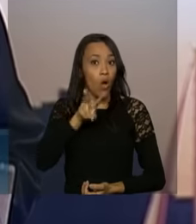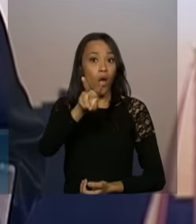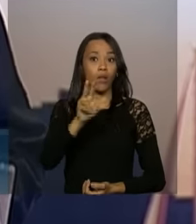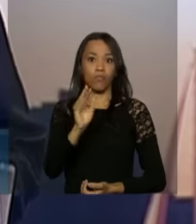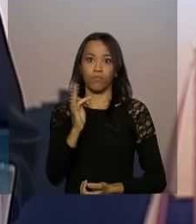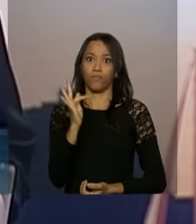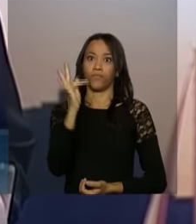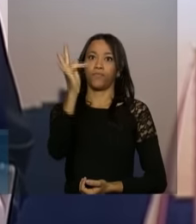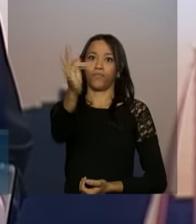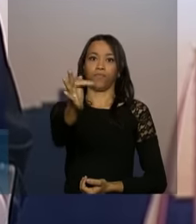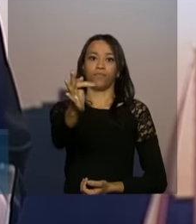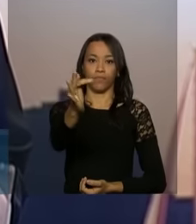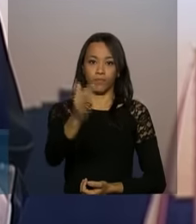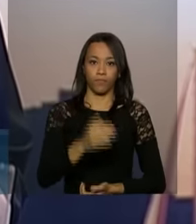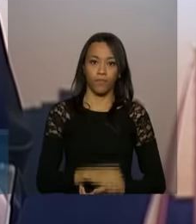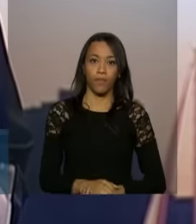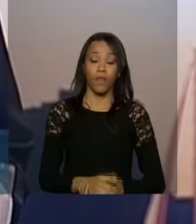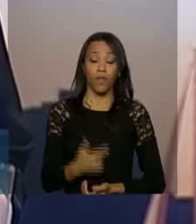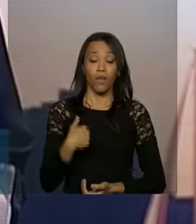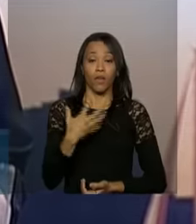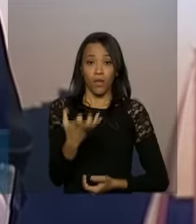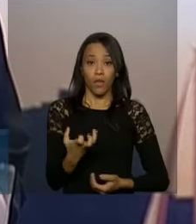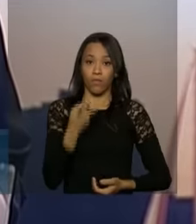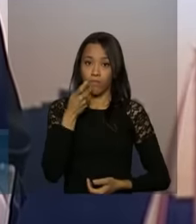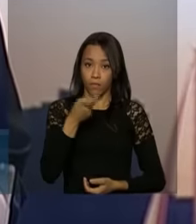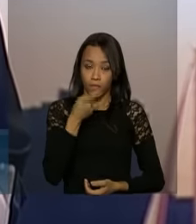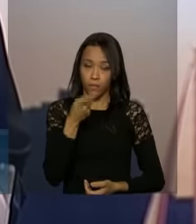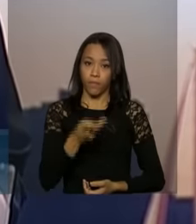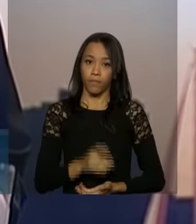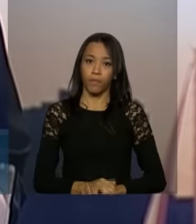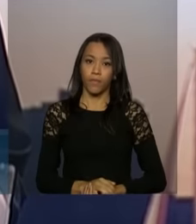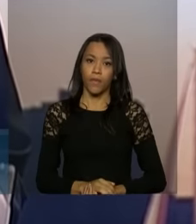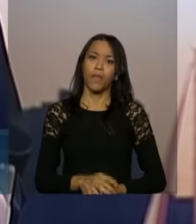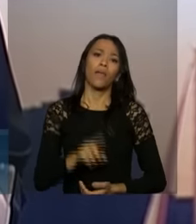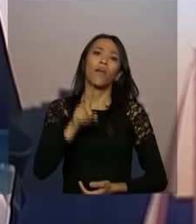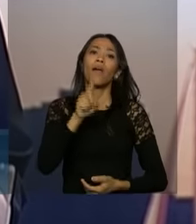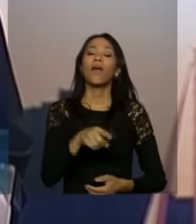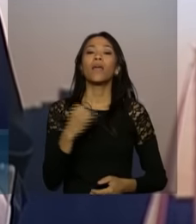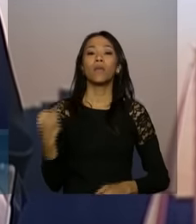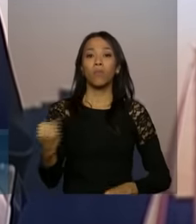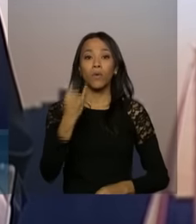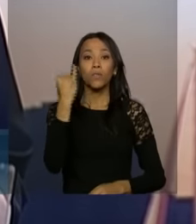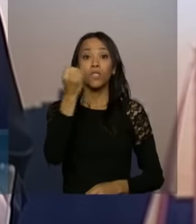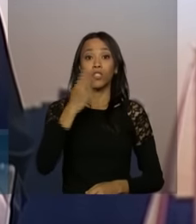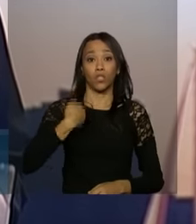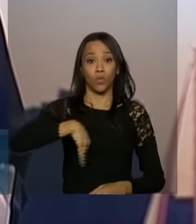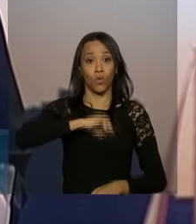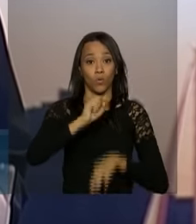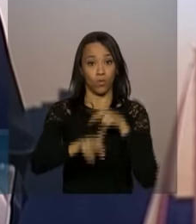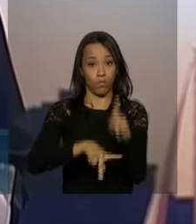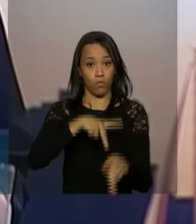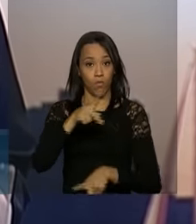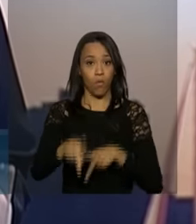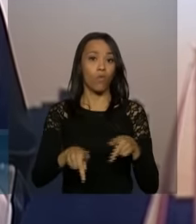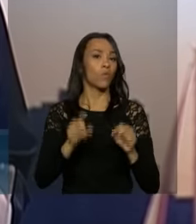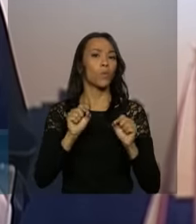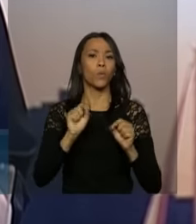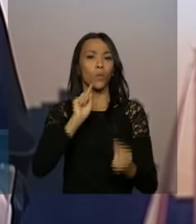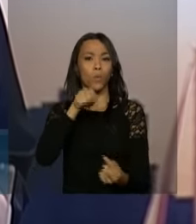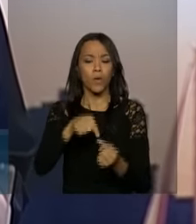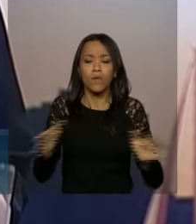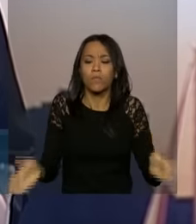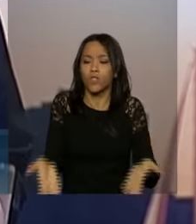frente. Quero dizer que é muito importante que o nosso povo seja estimulado